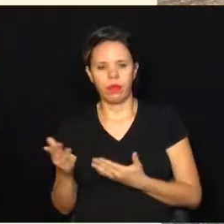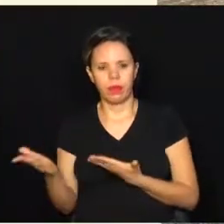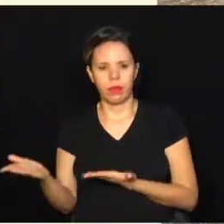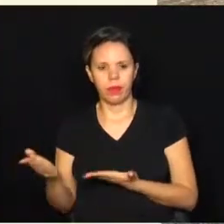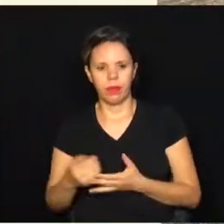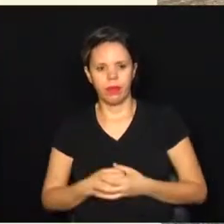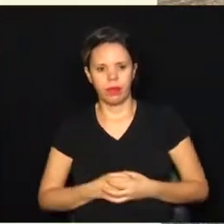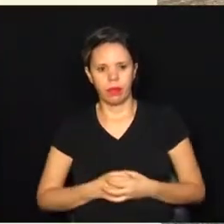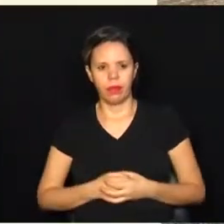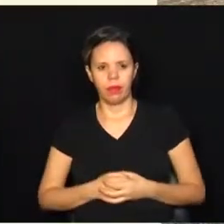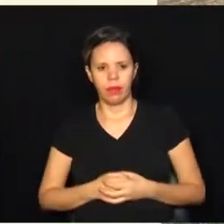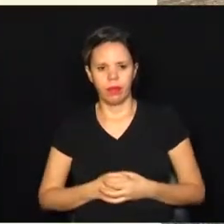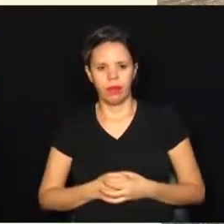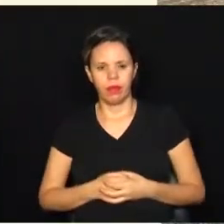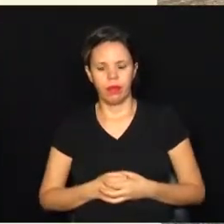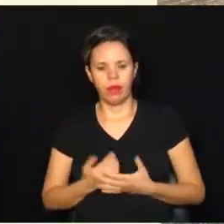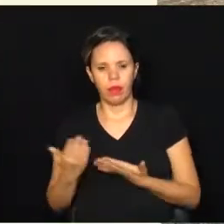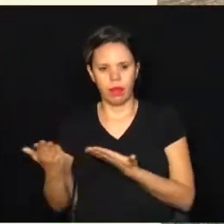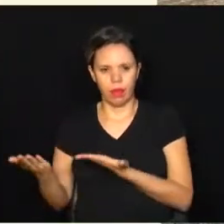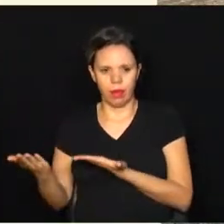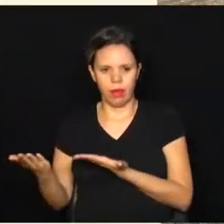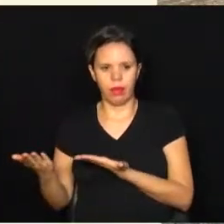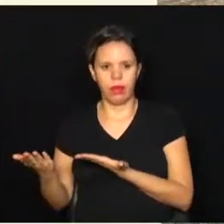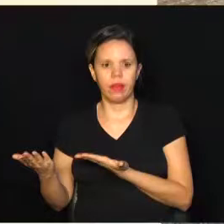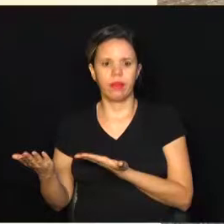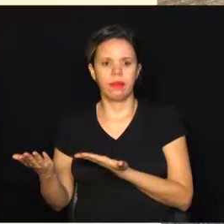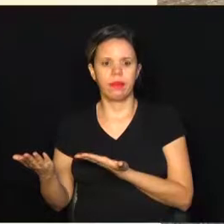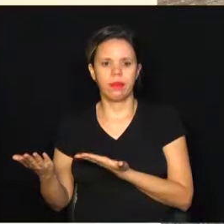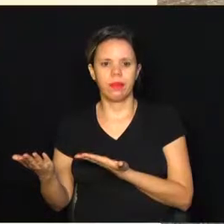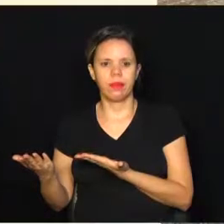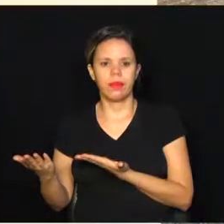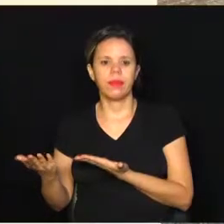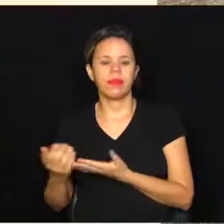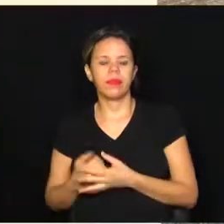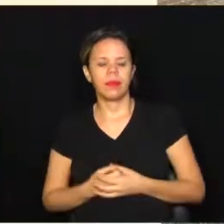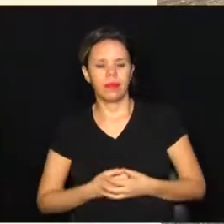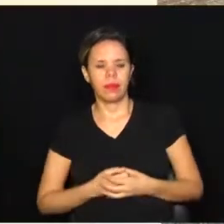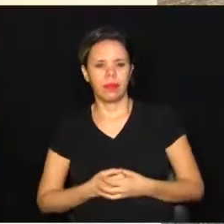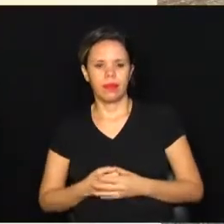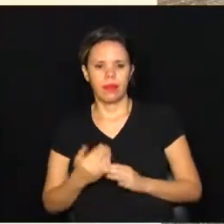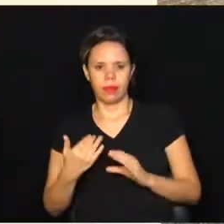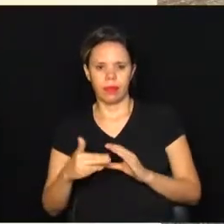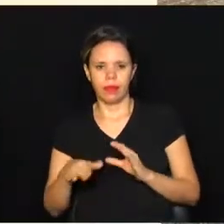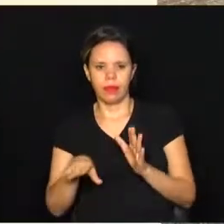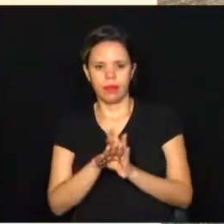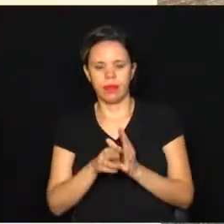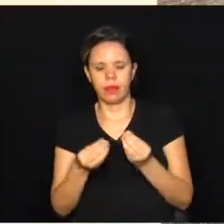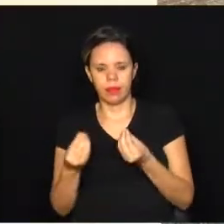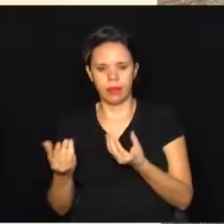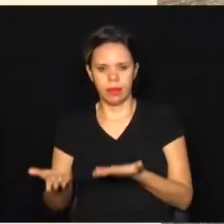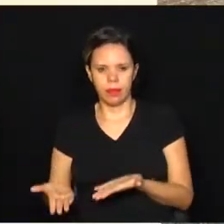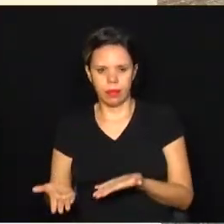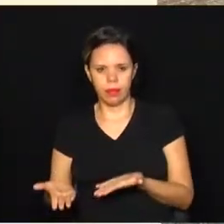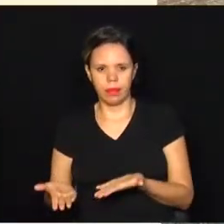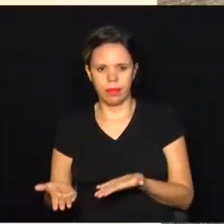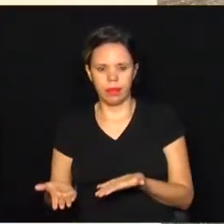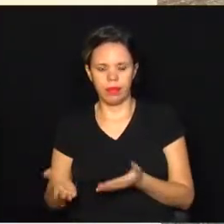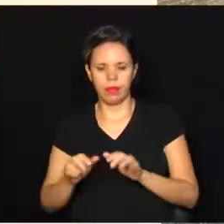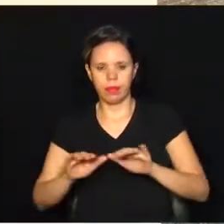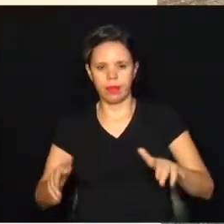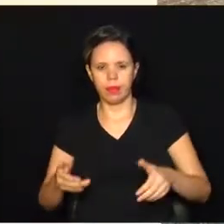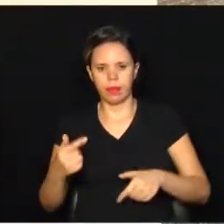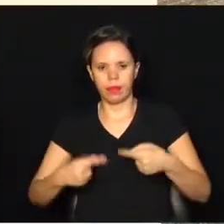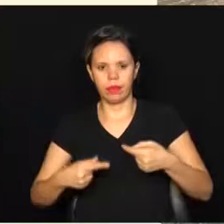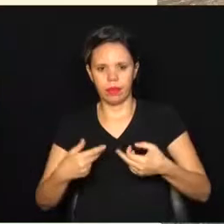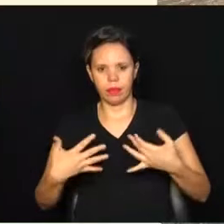comunicação@campinas.sp.leg.br. Lembrando que comunicação sem o cedilha e sem o acento. A sua mensagem será encaminhada aqui à mesa de